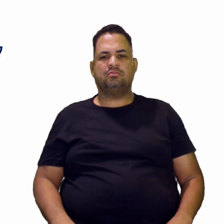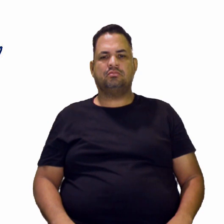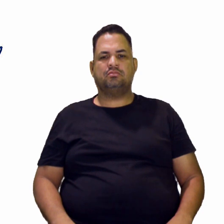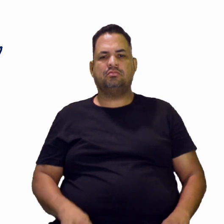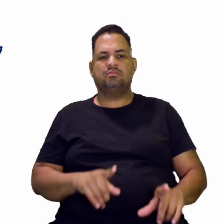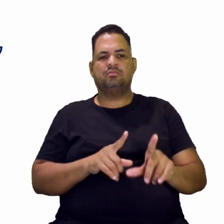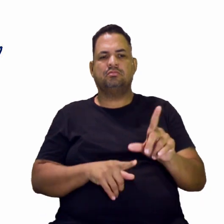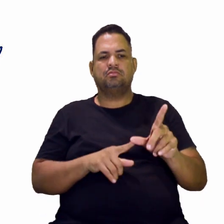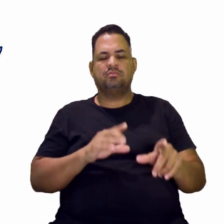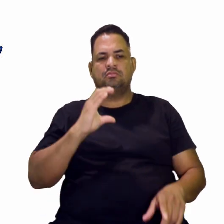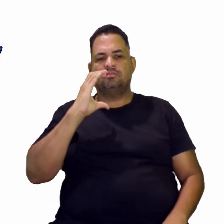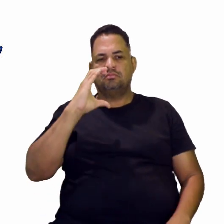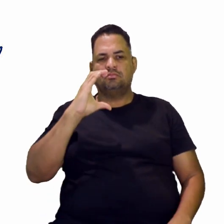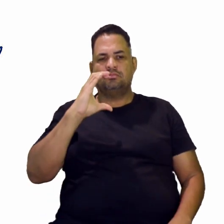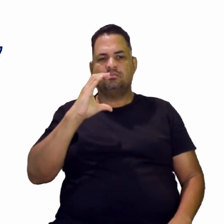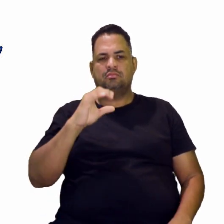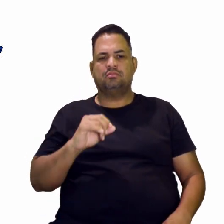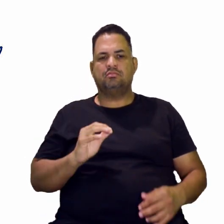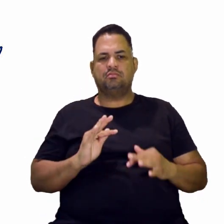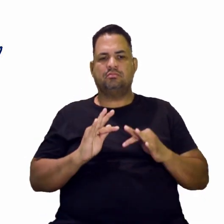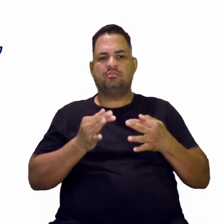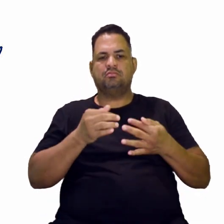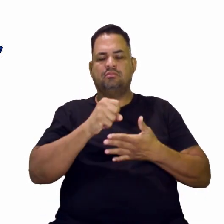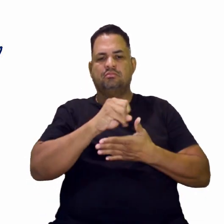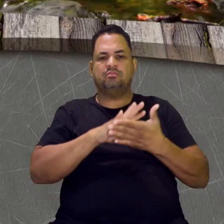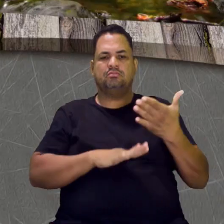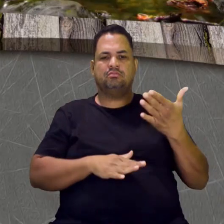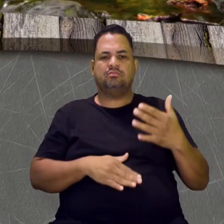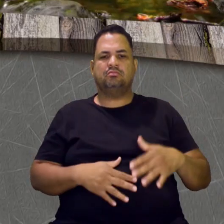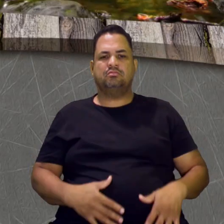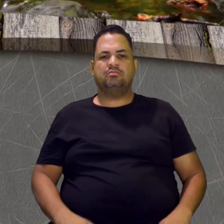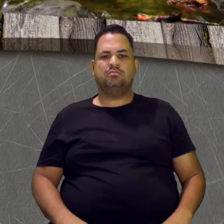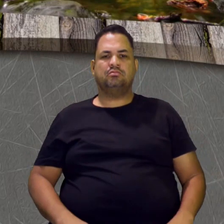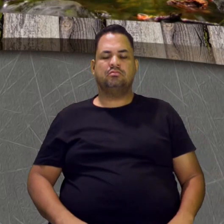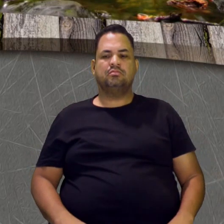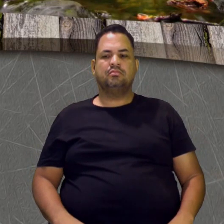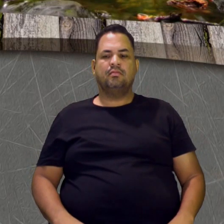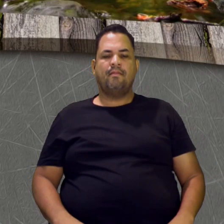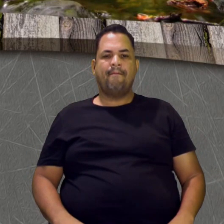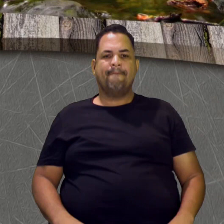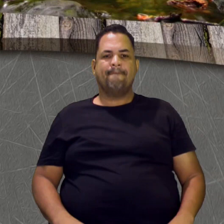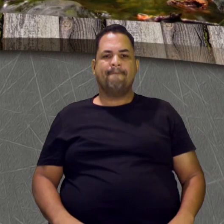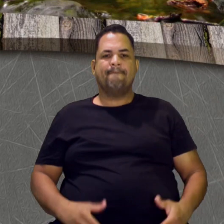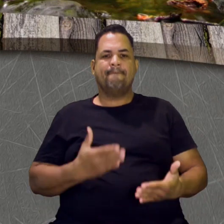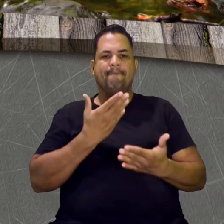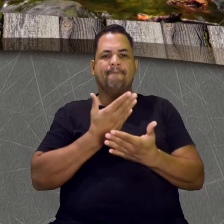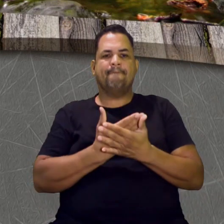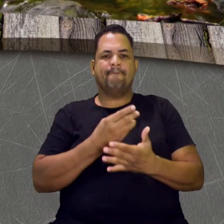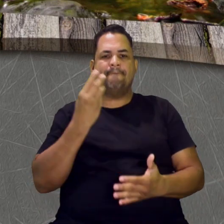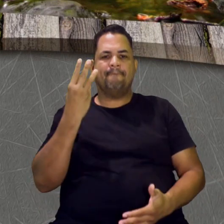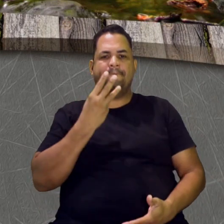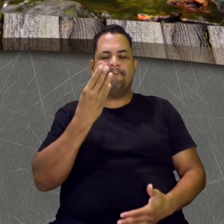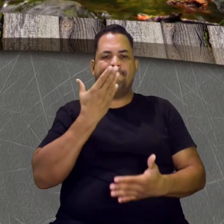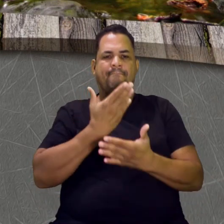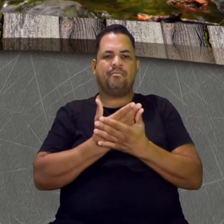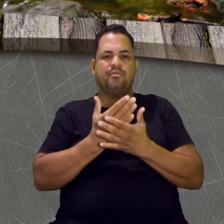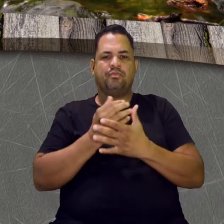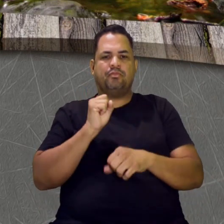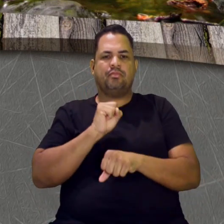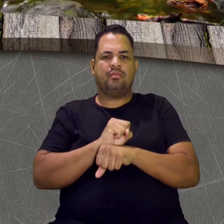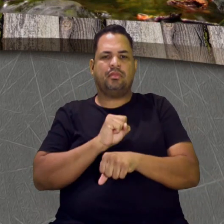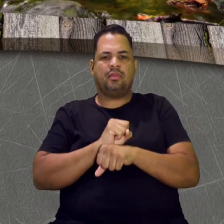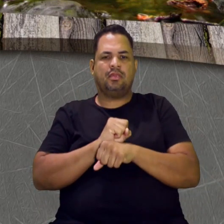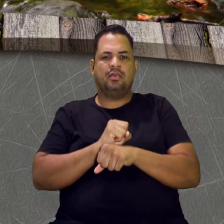aí foi letra C, a nossa última questão, C de casa, tá? Essa foi a nossa terceira aula, espero que